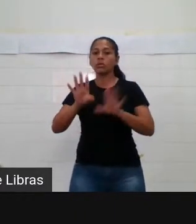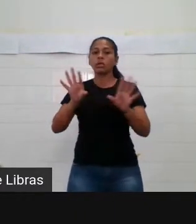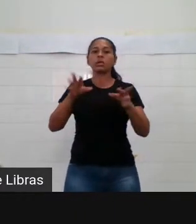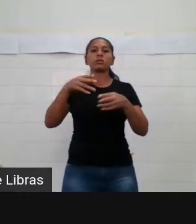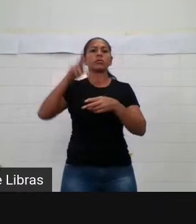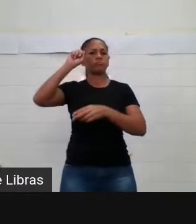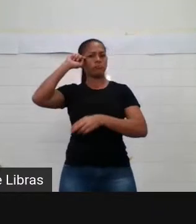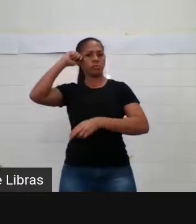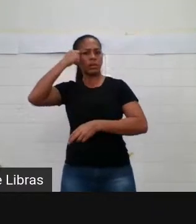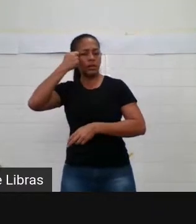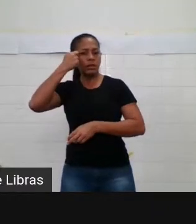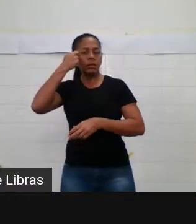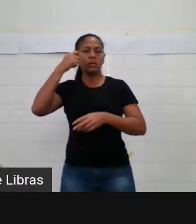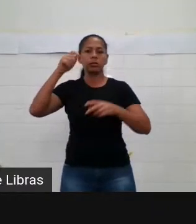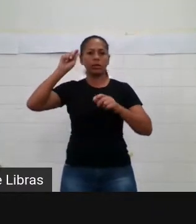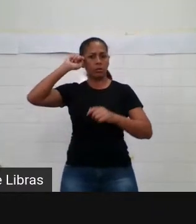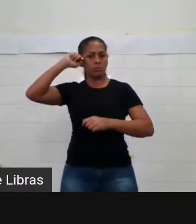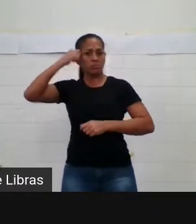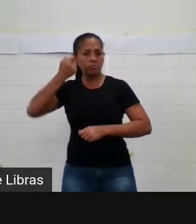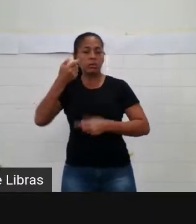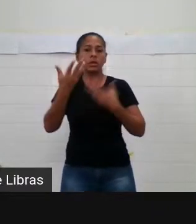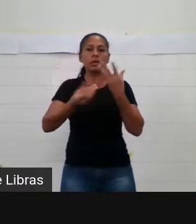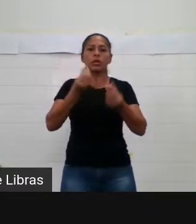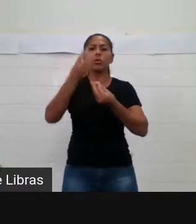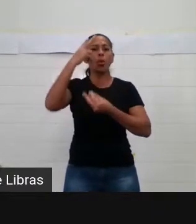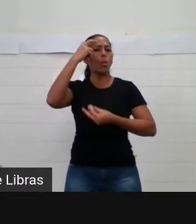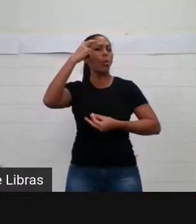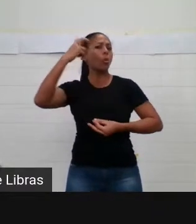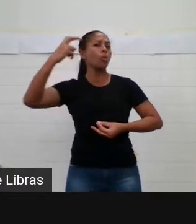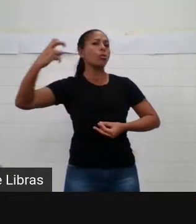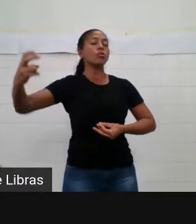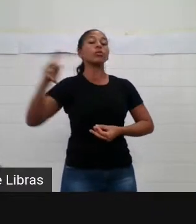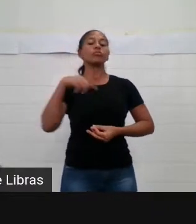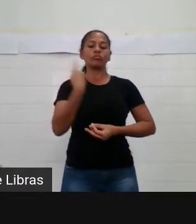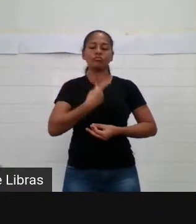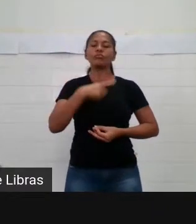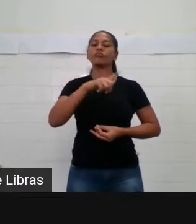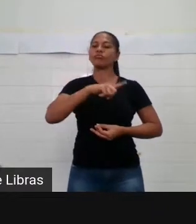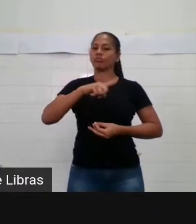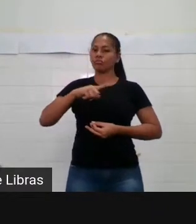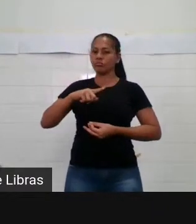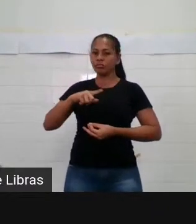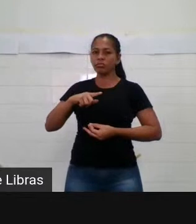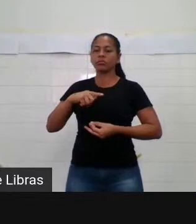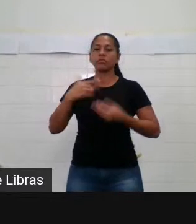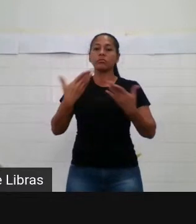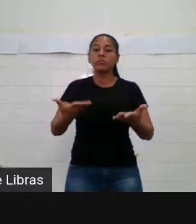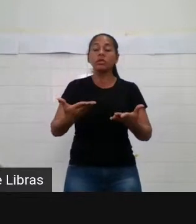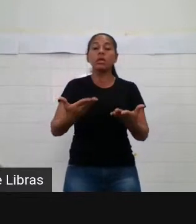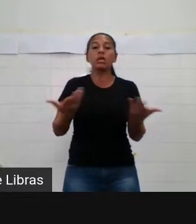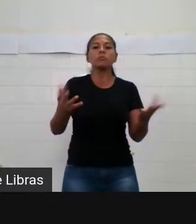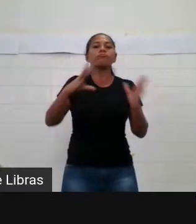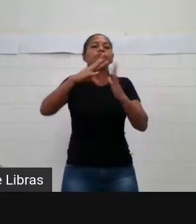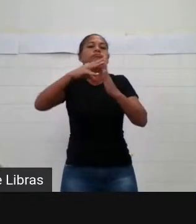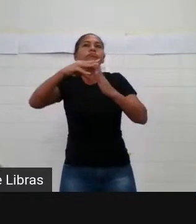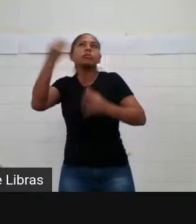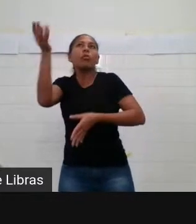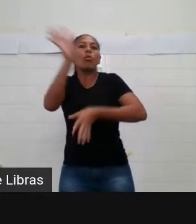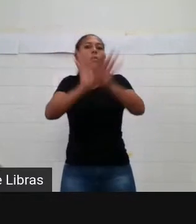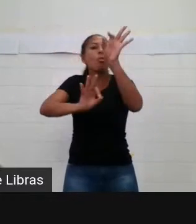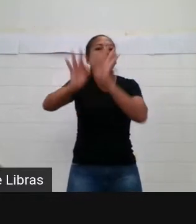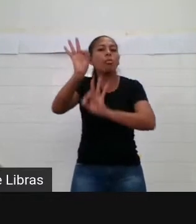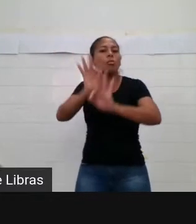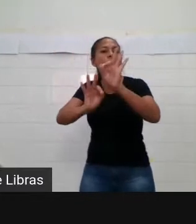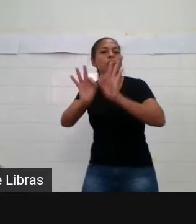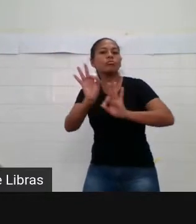africana, cuja tradição africana, nós temos aí... De forma a organizar a sociedade, mas que